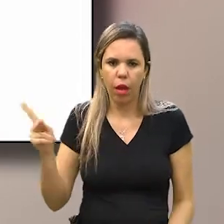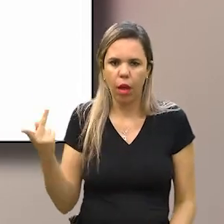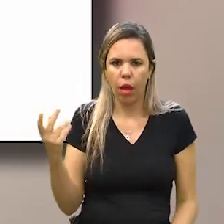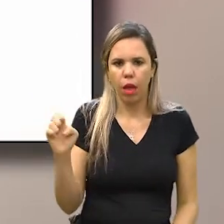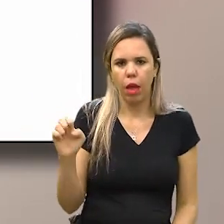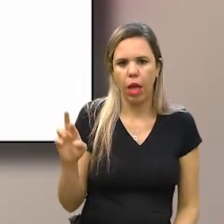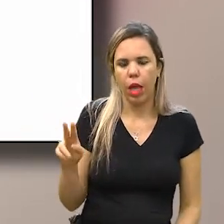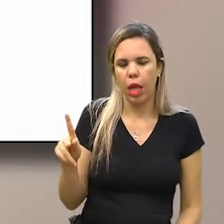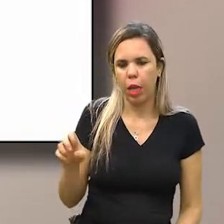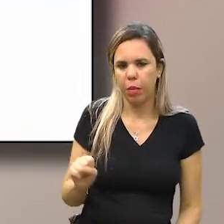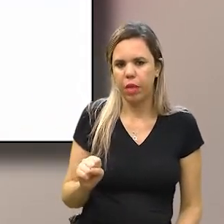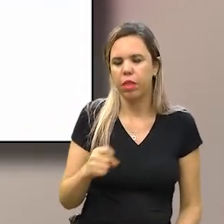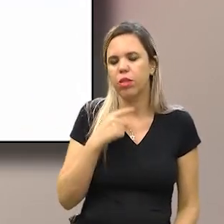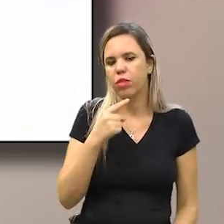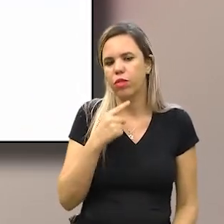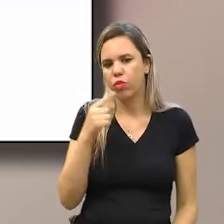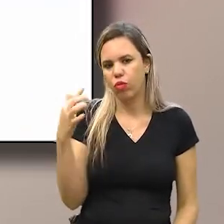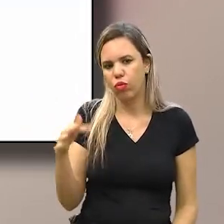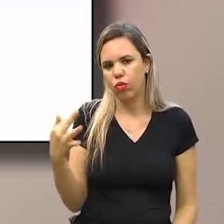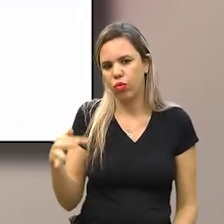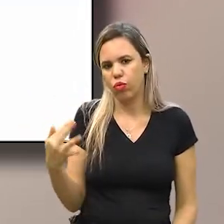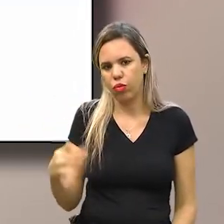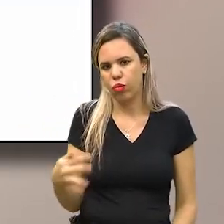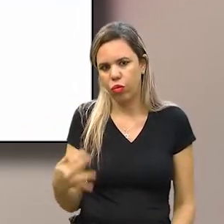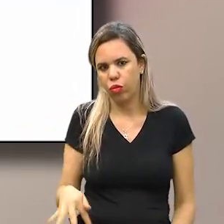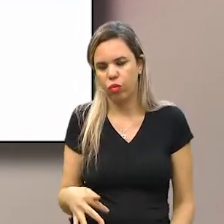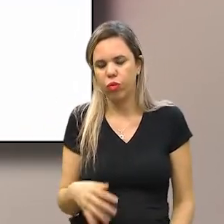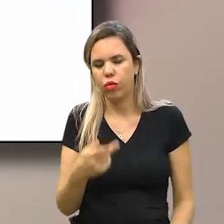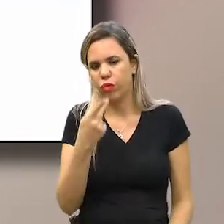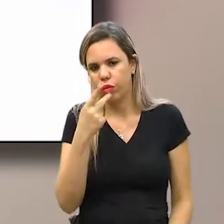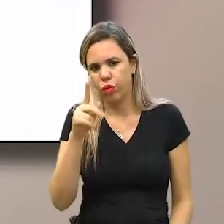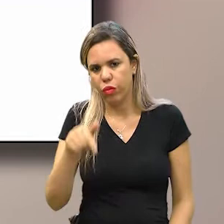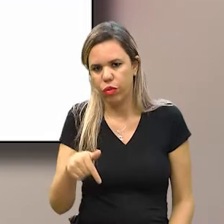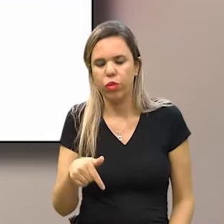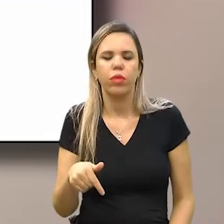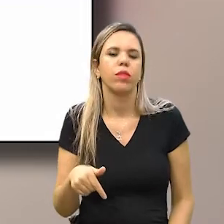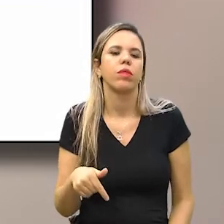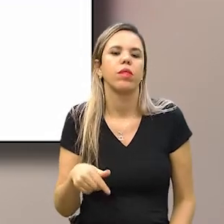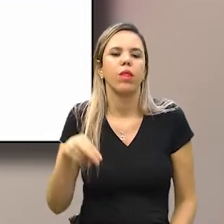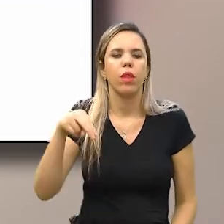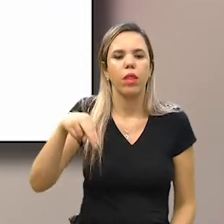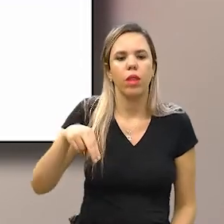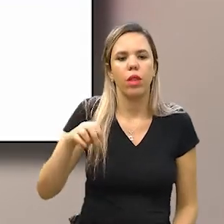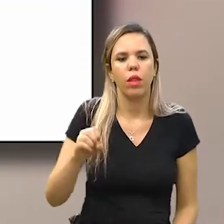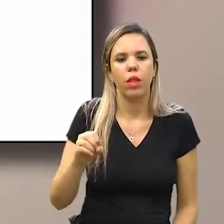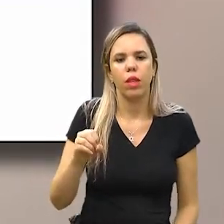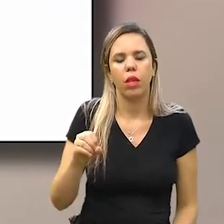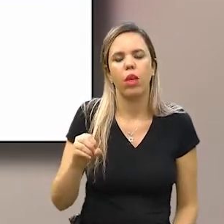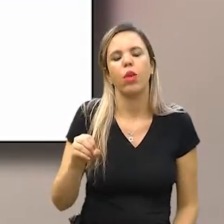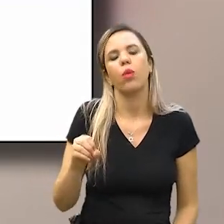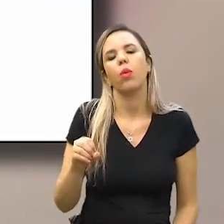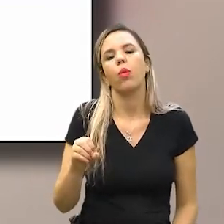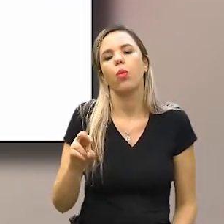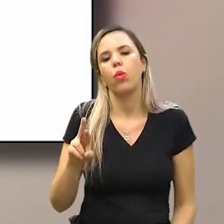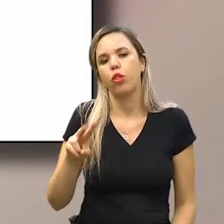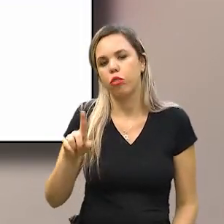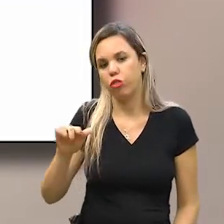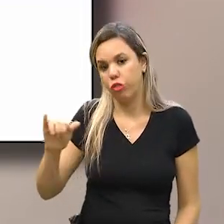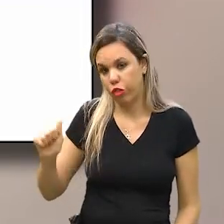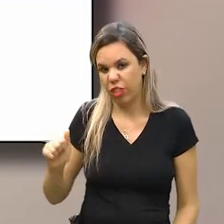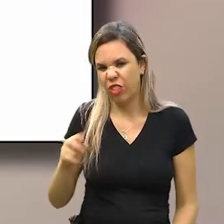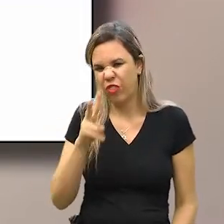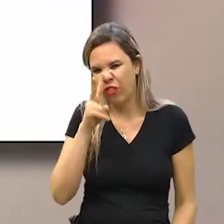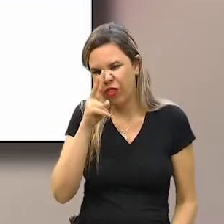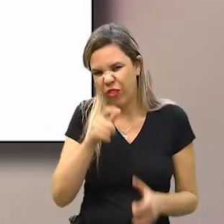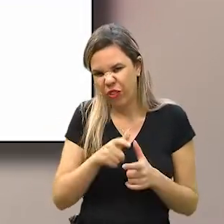herpes zoster, a principal queixa é a dor. É uma dor que a gente chama que é uma neuralgia, uma dor neural, é uma dor intensa